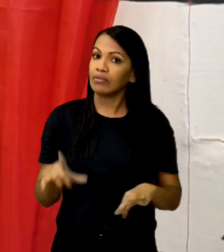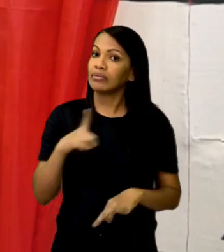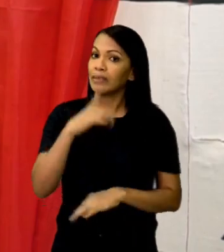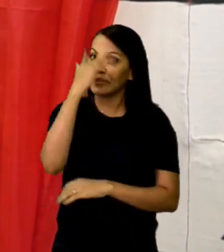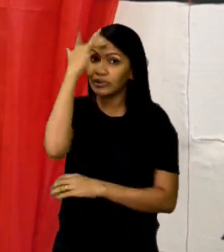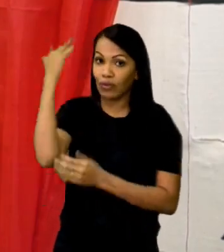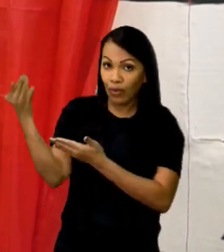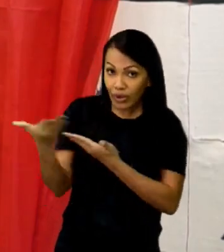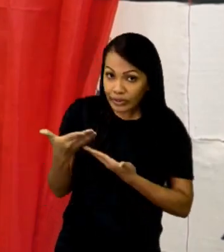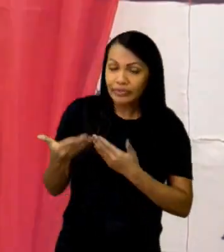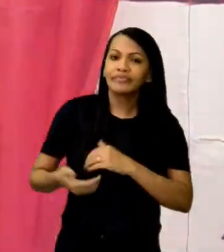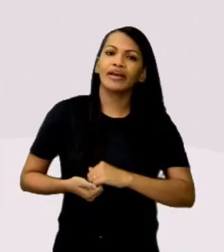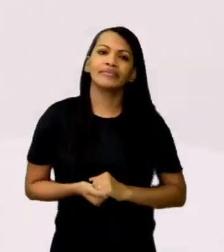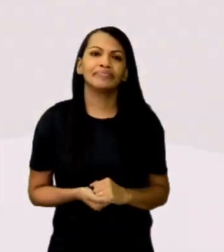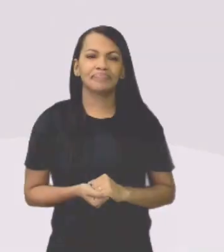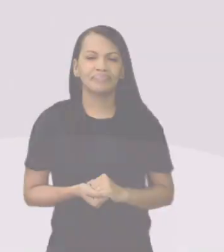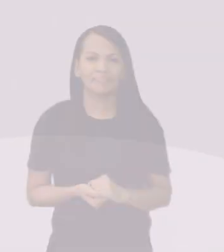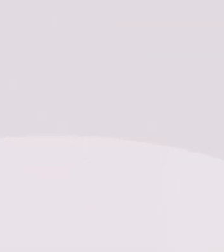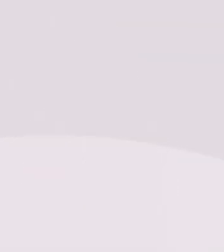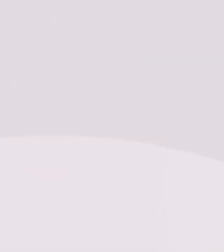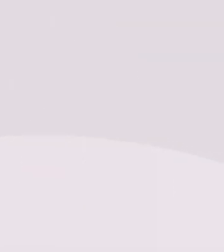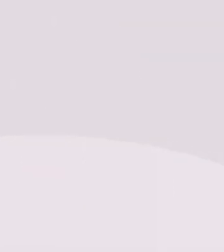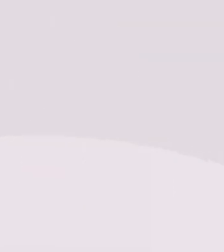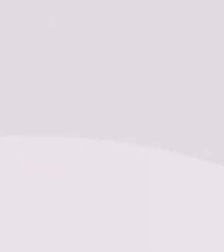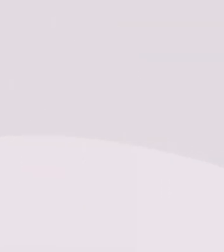convidado. Vamos nessa?